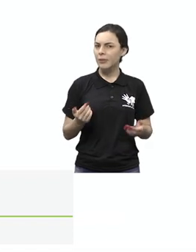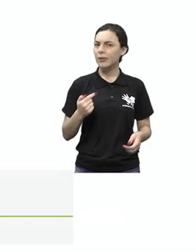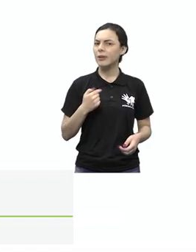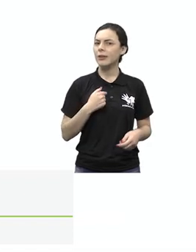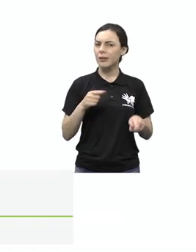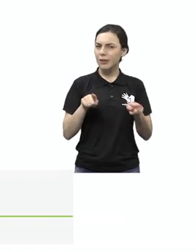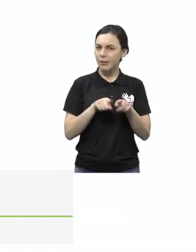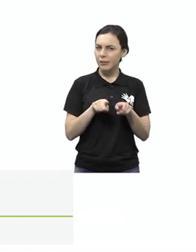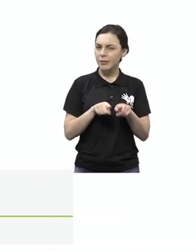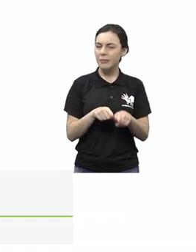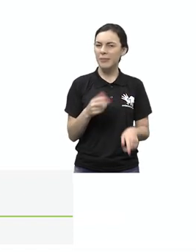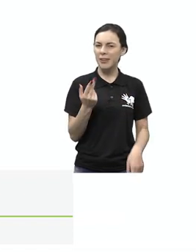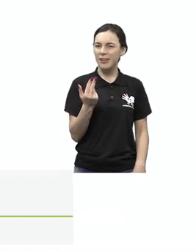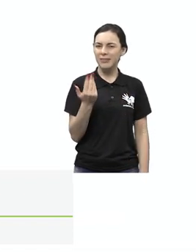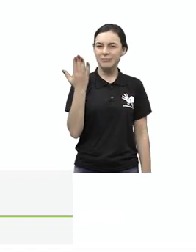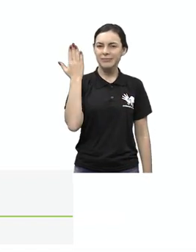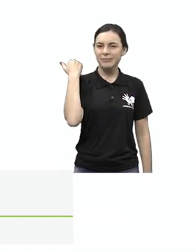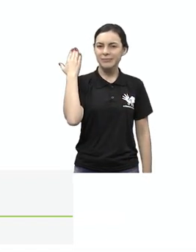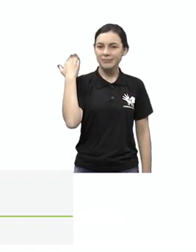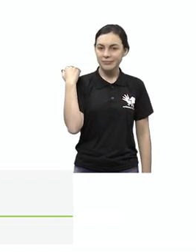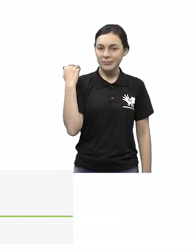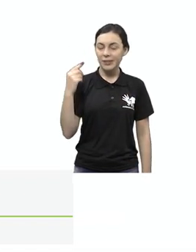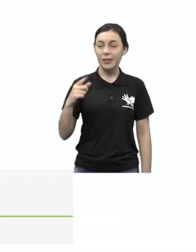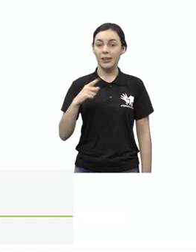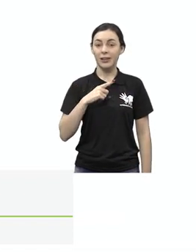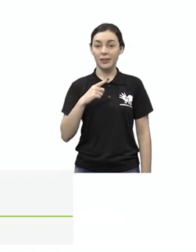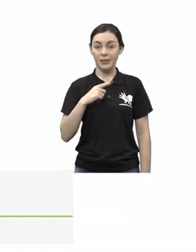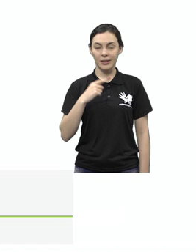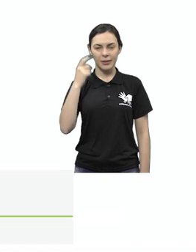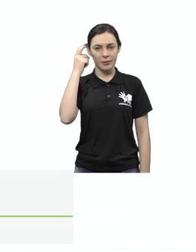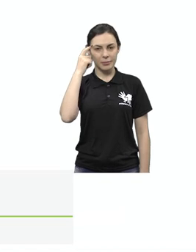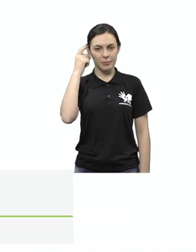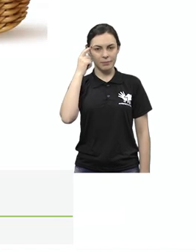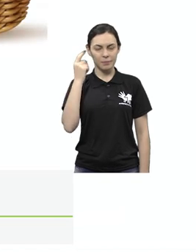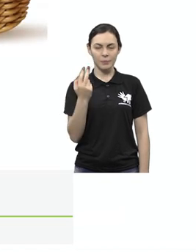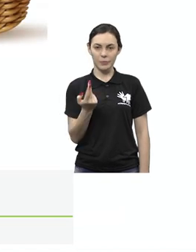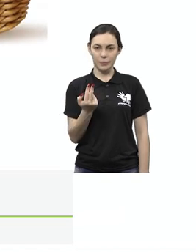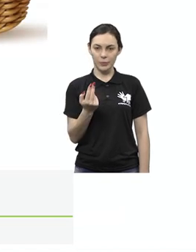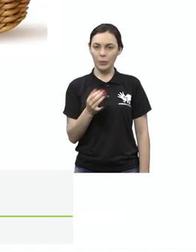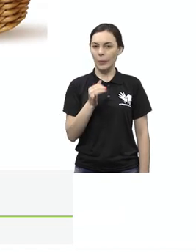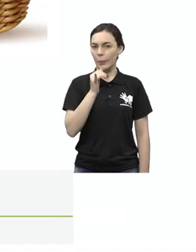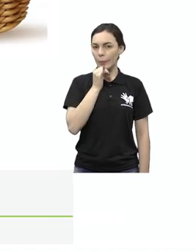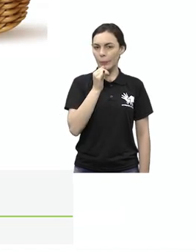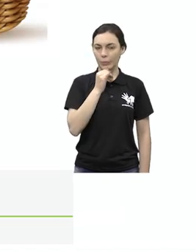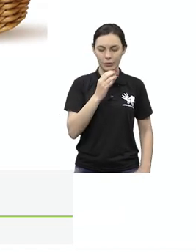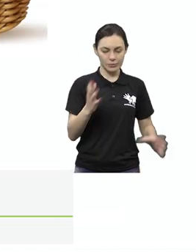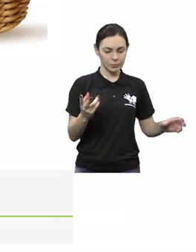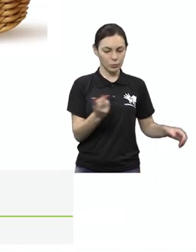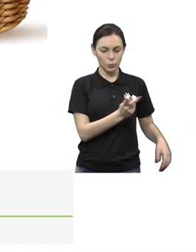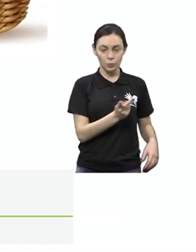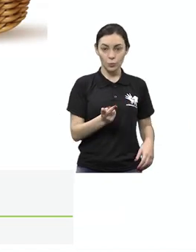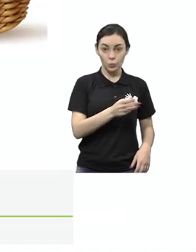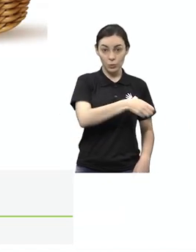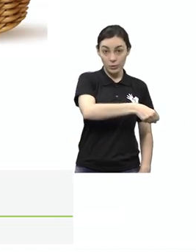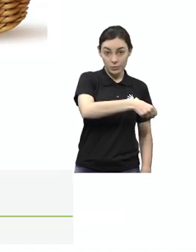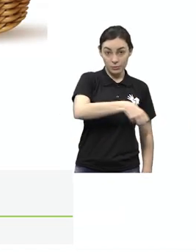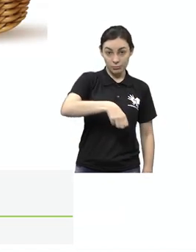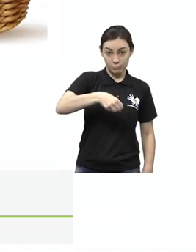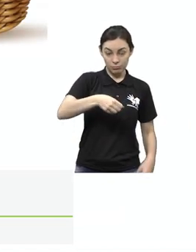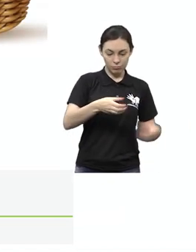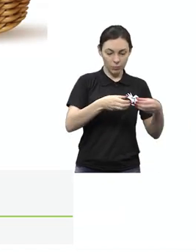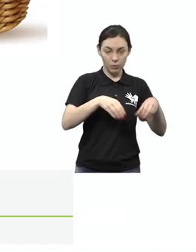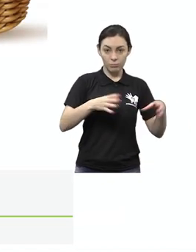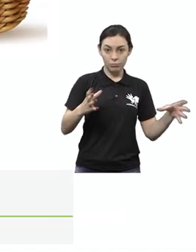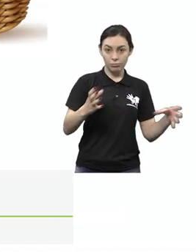vou fazer a mesma coisa que eu fiz antes. O mesmo pensamento. Eu vou